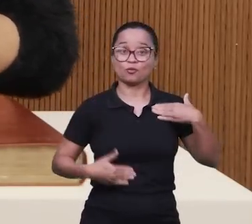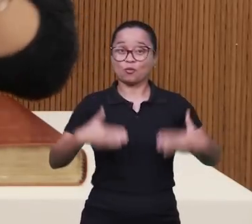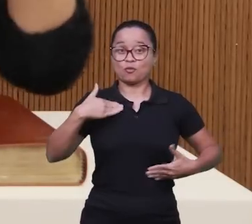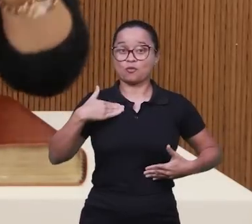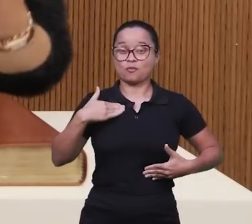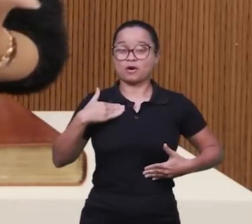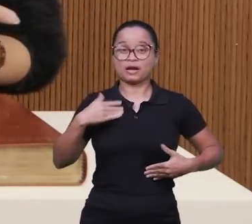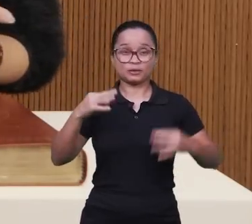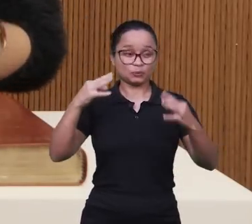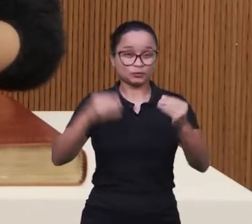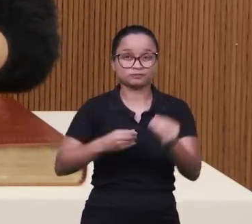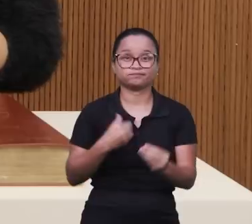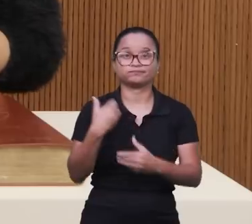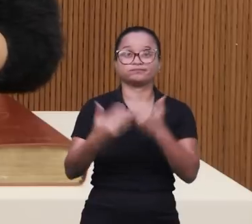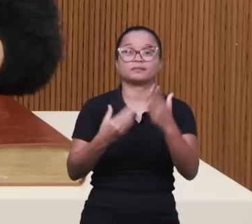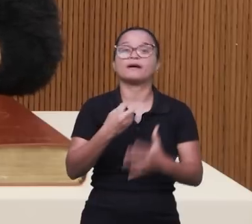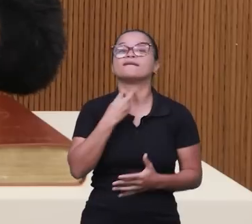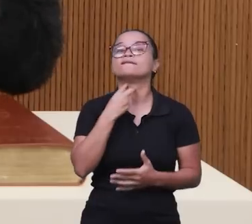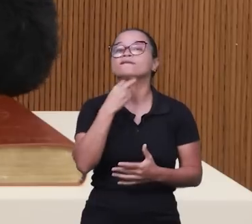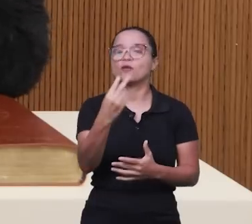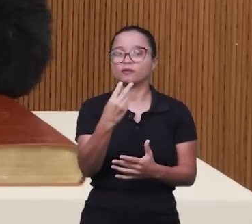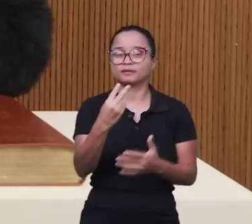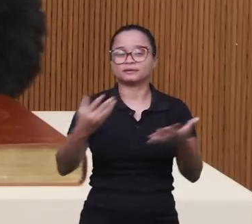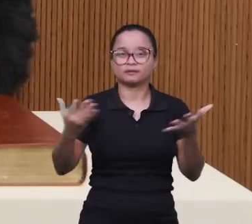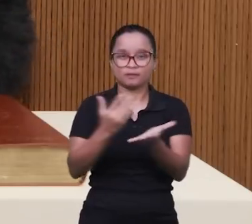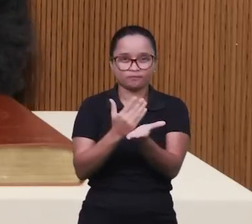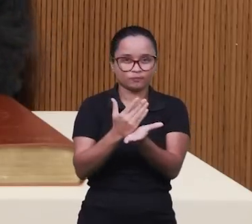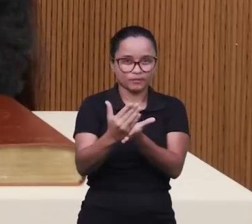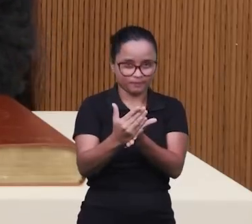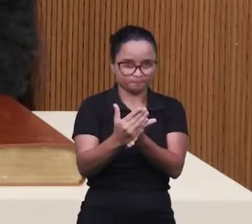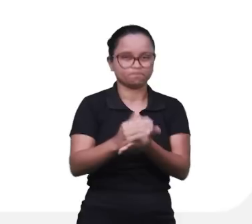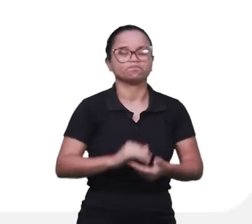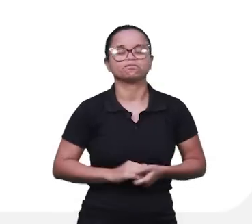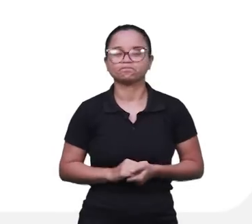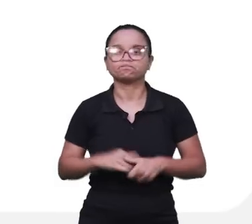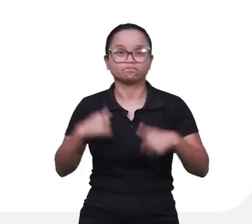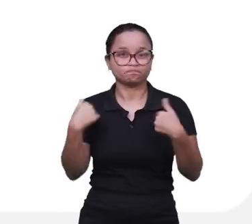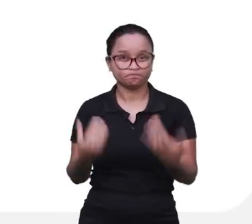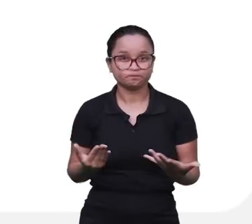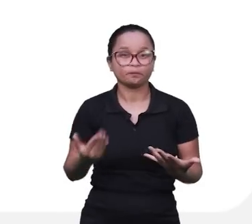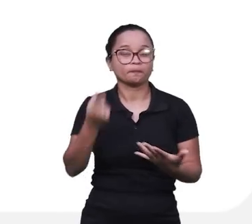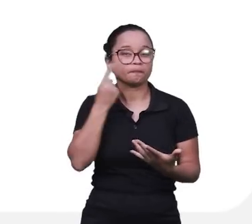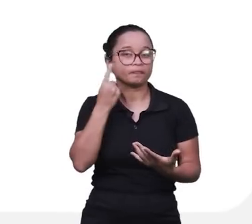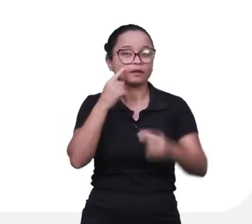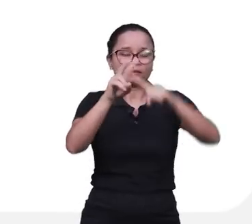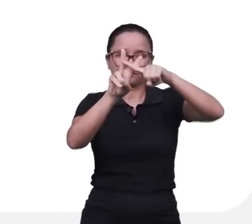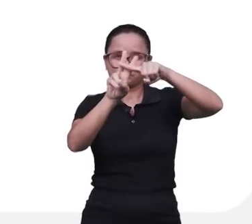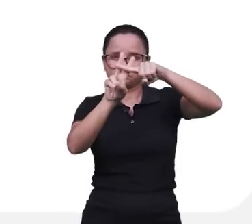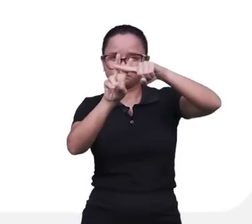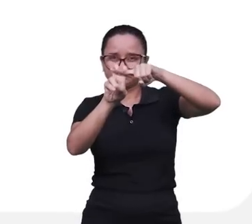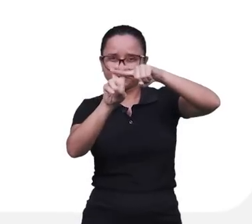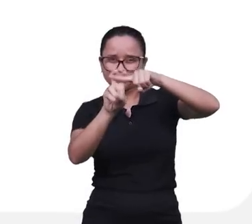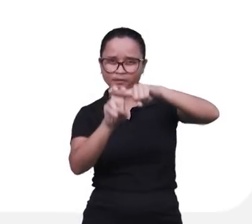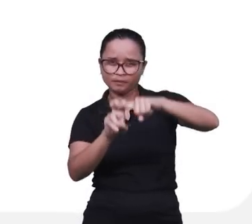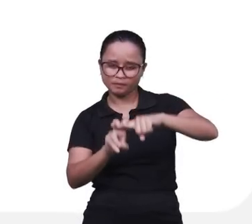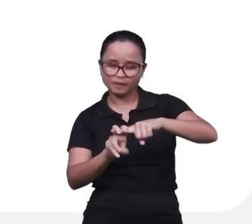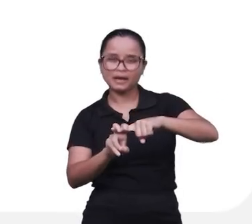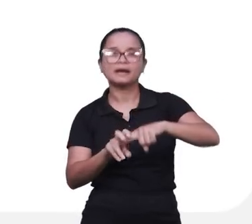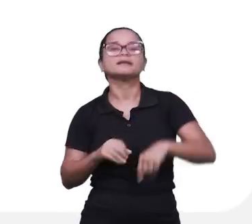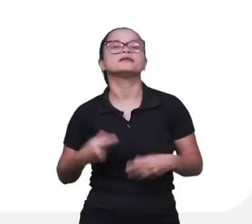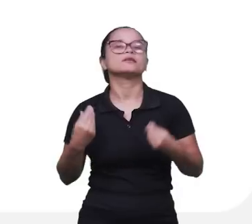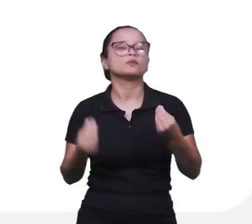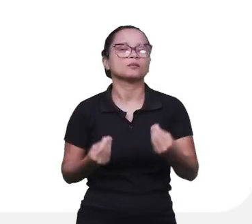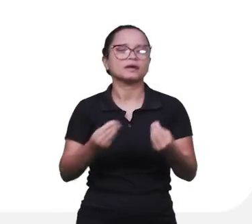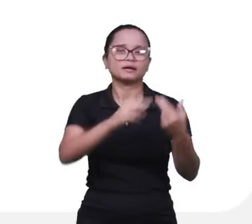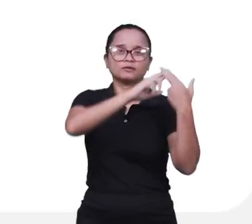corpo e todo o processo de produção da voz vai se iniciar. Como falamos, a medula espinhal, essa